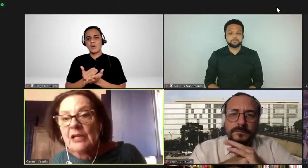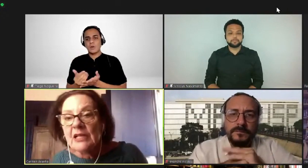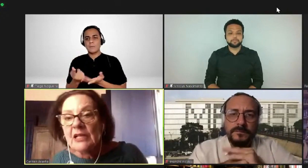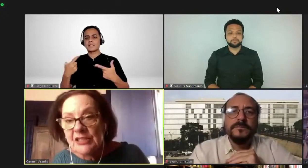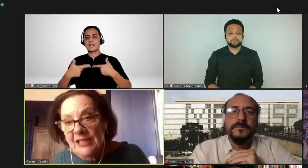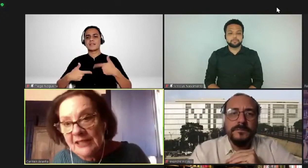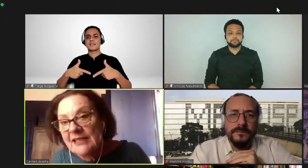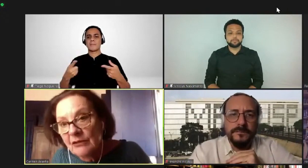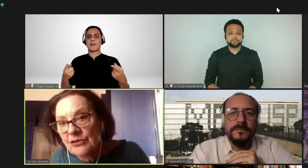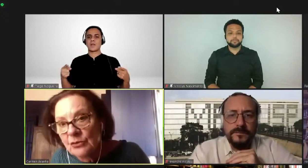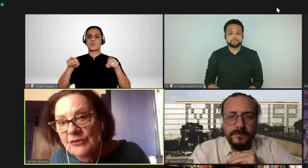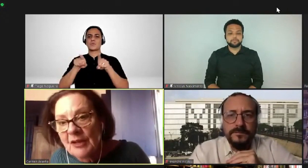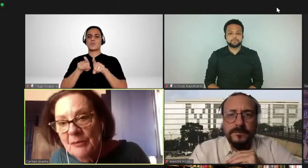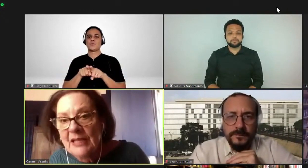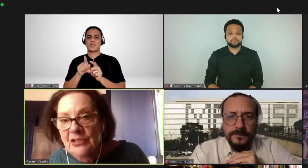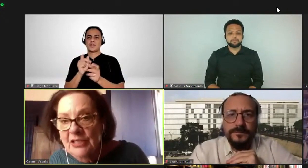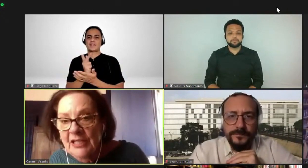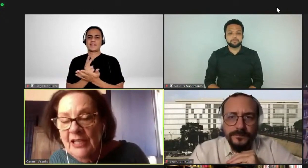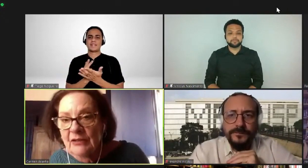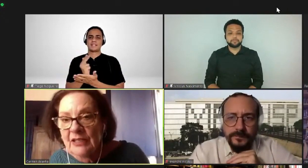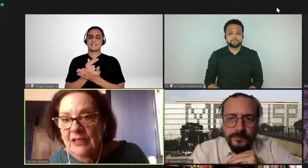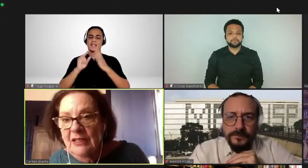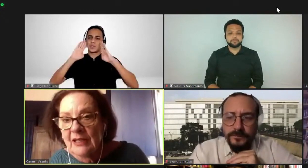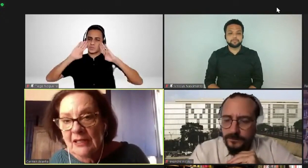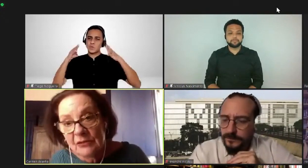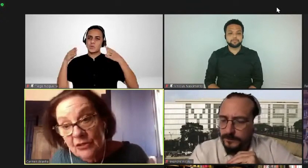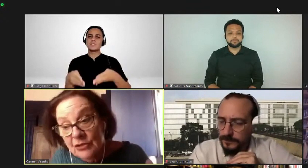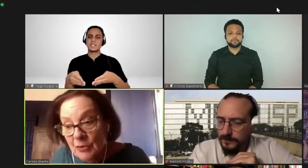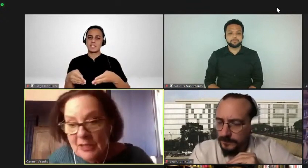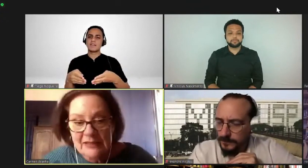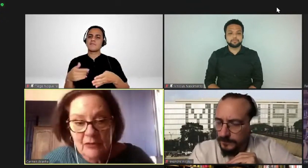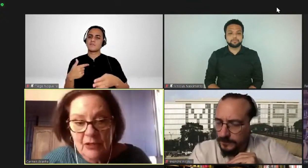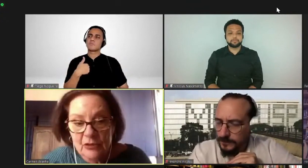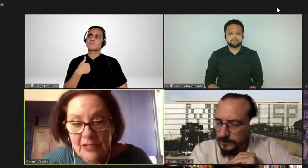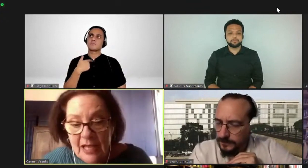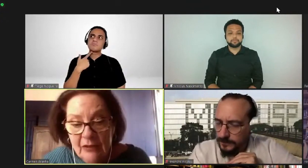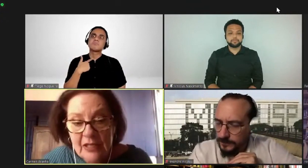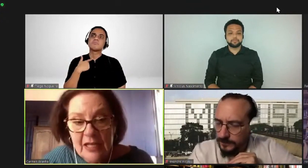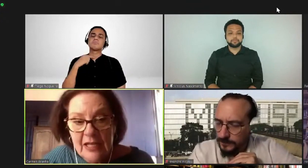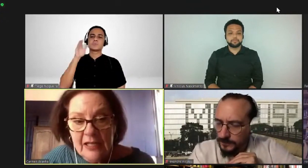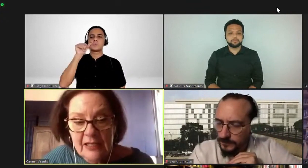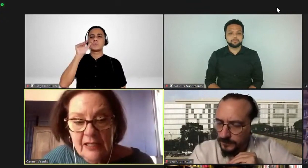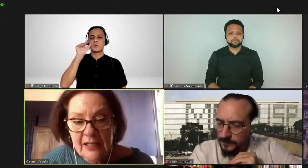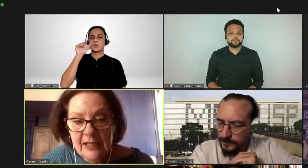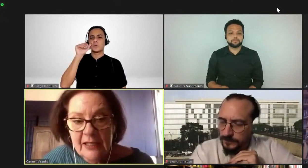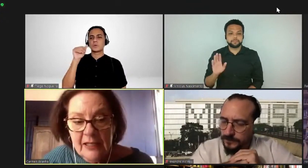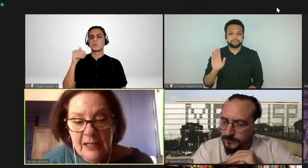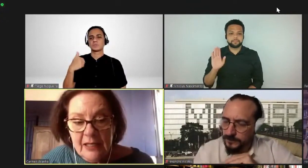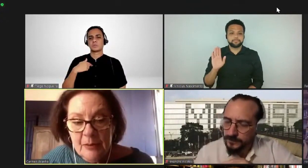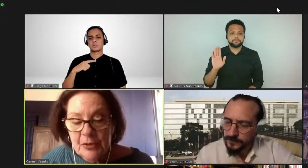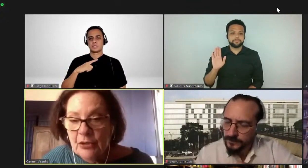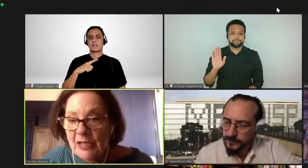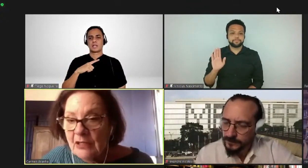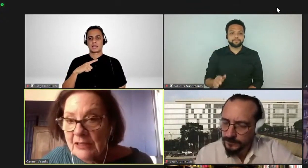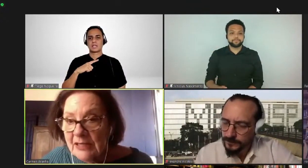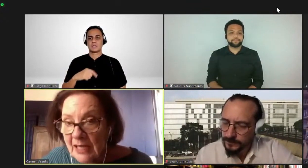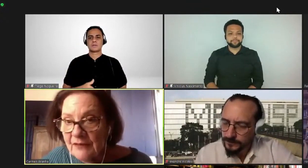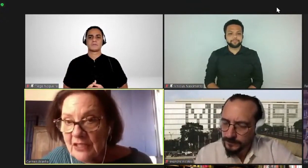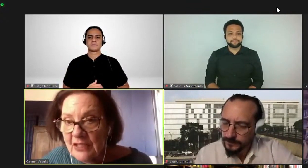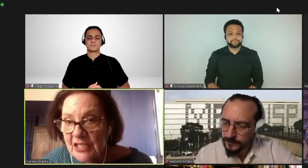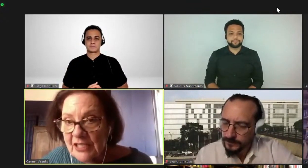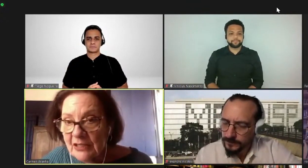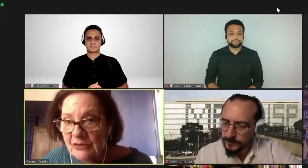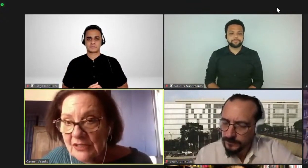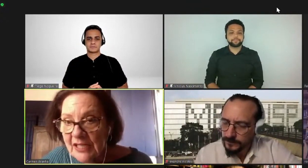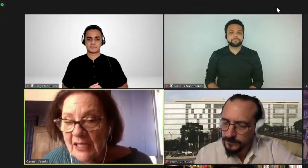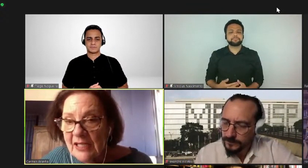trabalho de desenho exclusivamente, né? Essa eu acho que é uma questão que eu tenho e que porque o Leandro está lá há